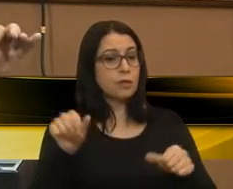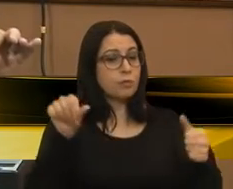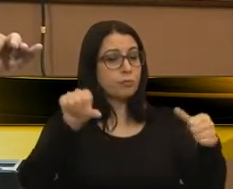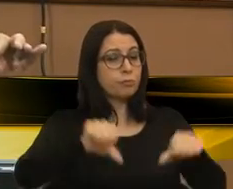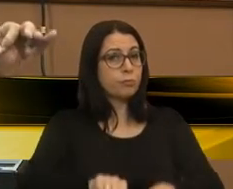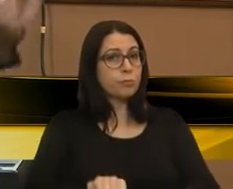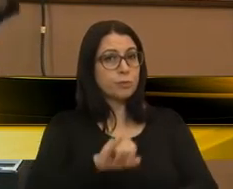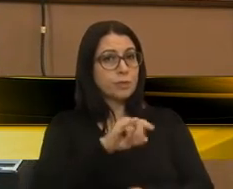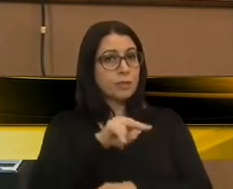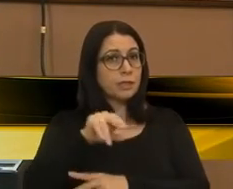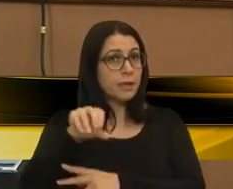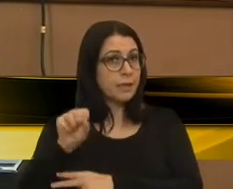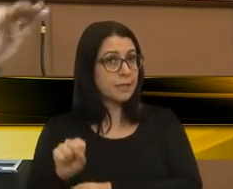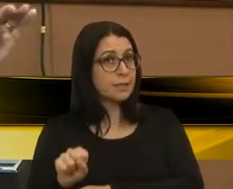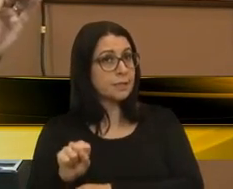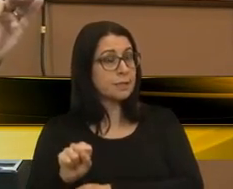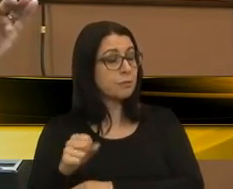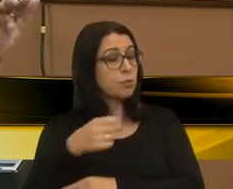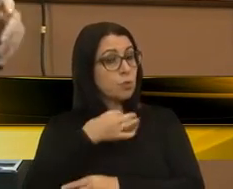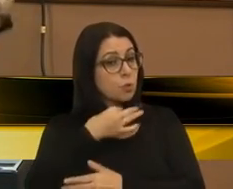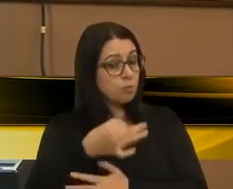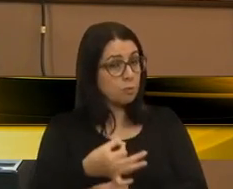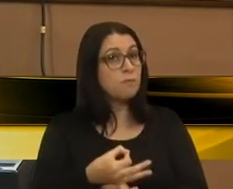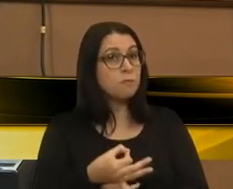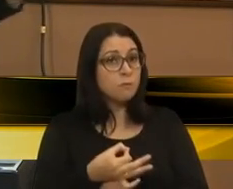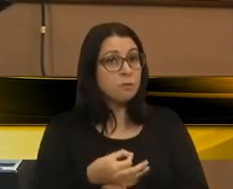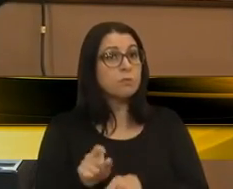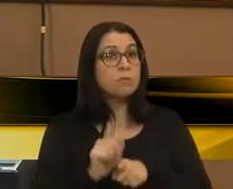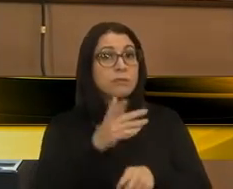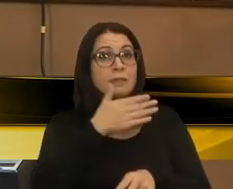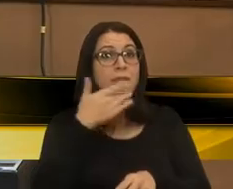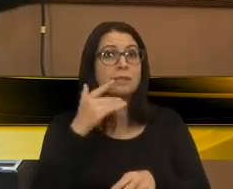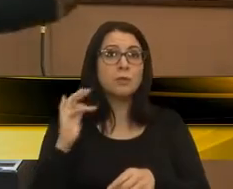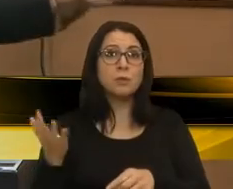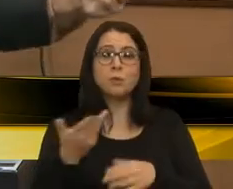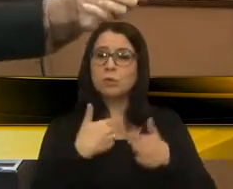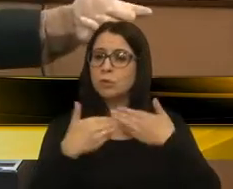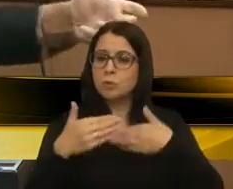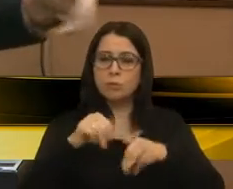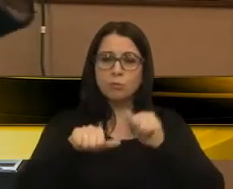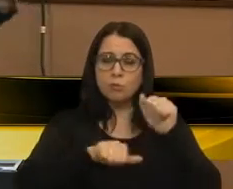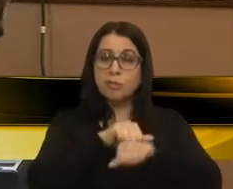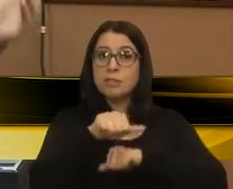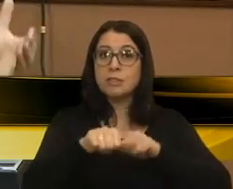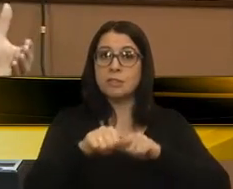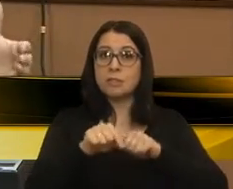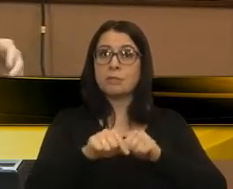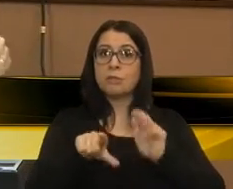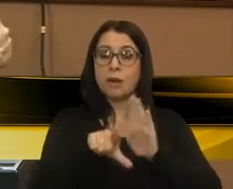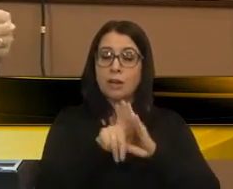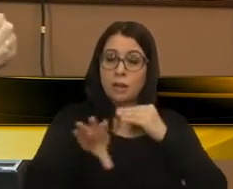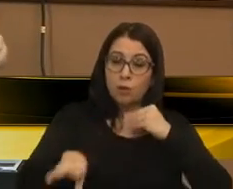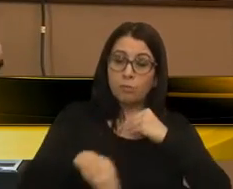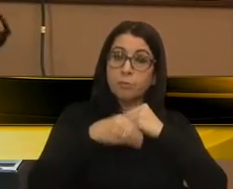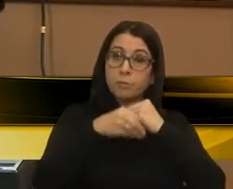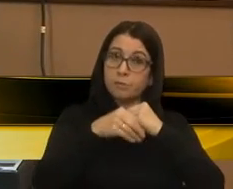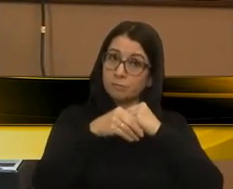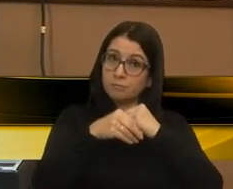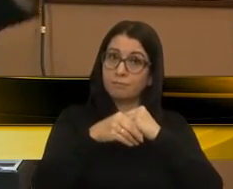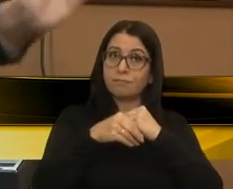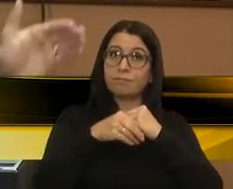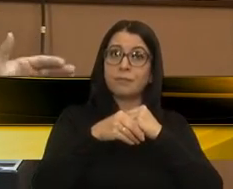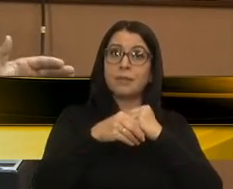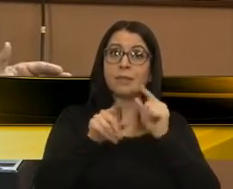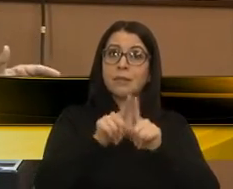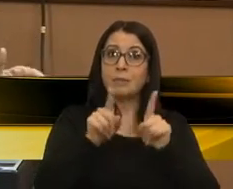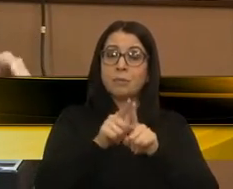da Previdência, que é uma coisa terrível, porque vai facilitar toda e qualquer mudança na sequência por lei complementar, enfim, o